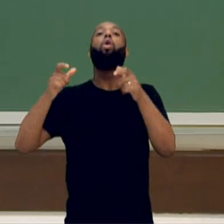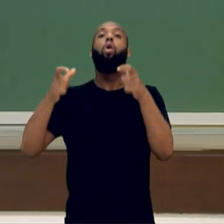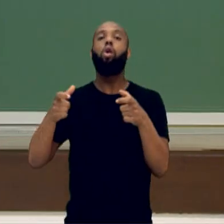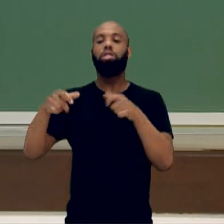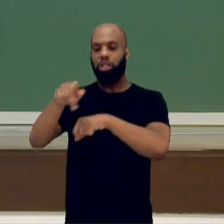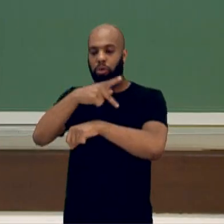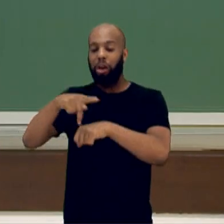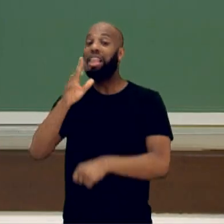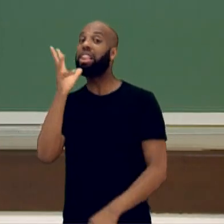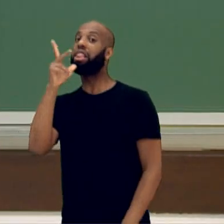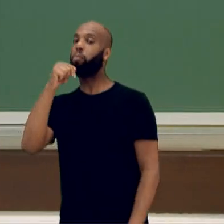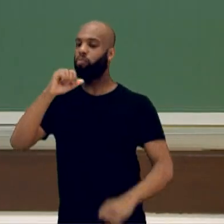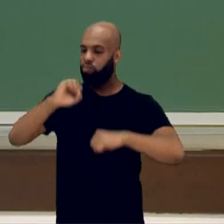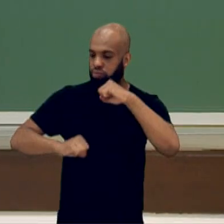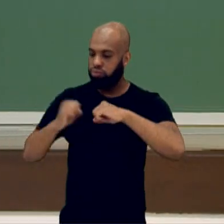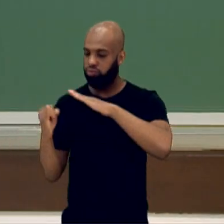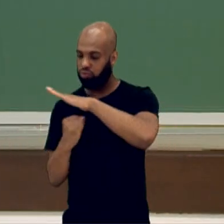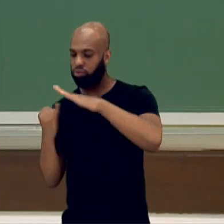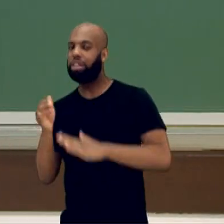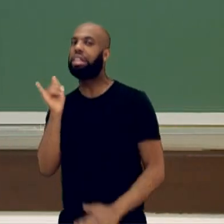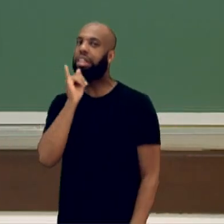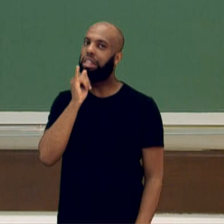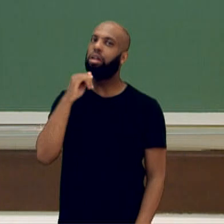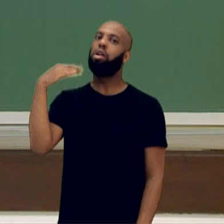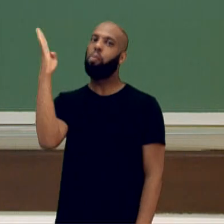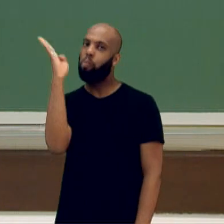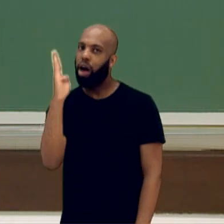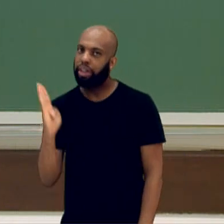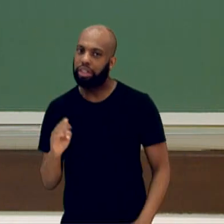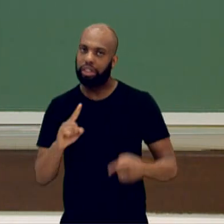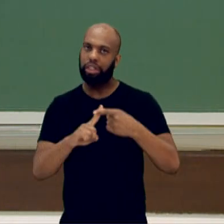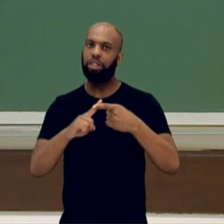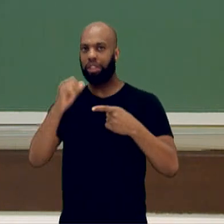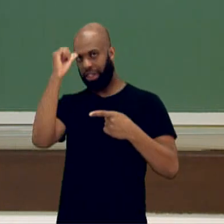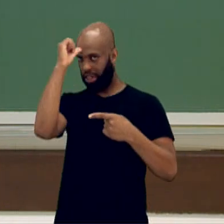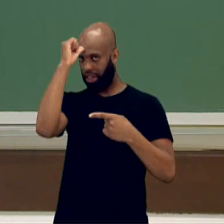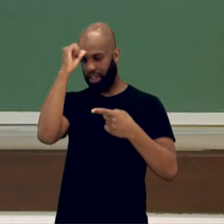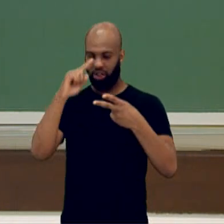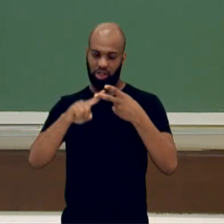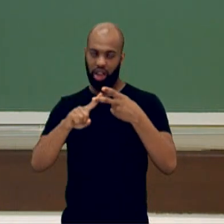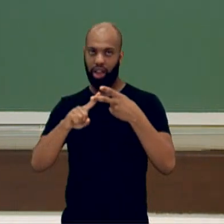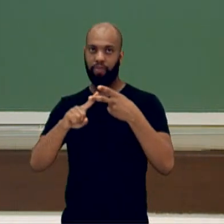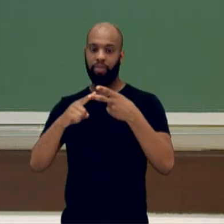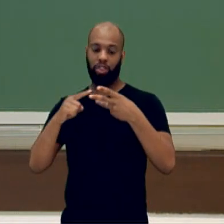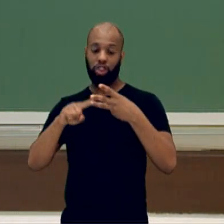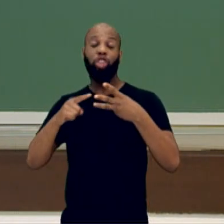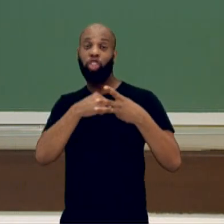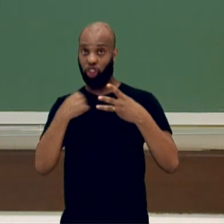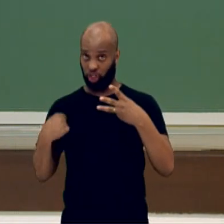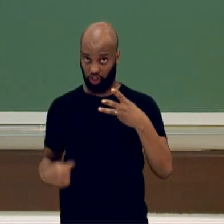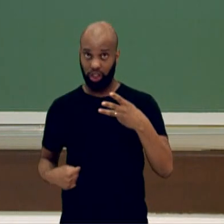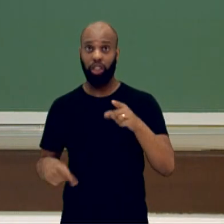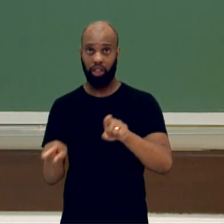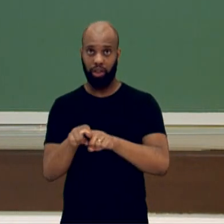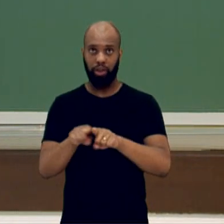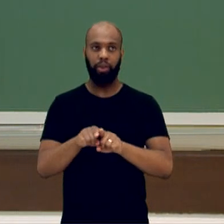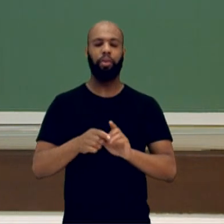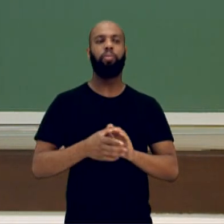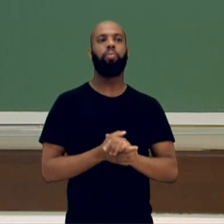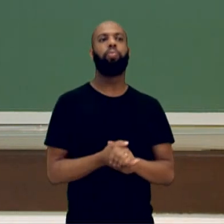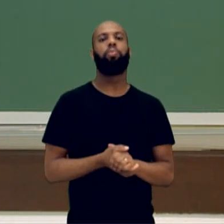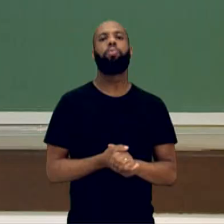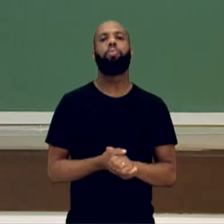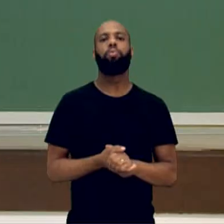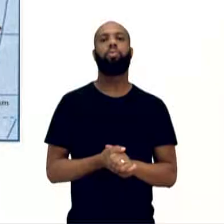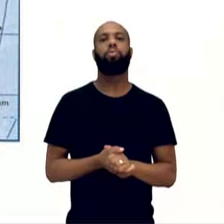se industrializaram mais tarde, como é o caso do Brasil, como é o caso da Índia, como é o caso da China, certo? Aí